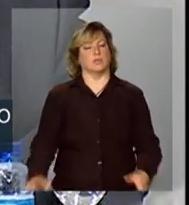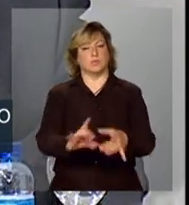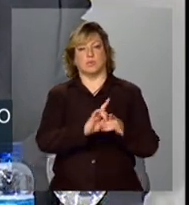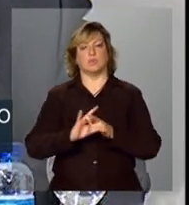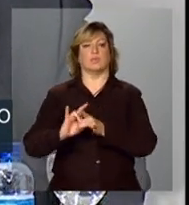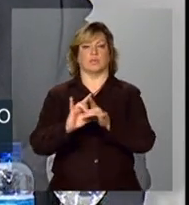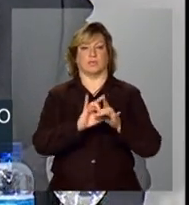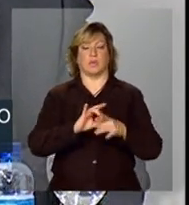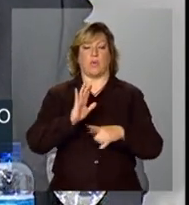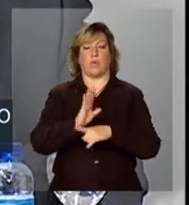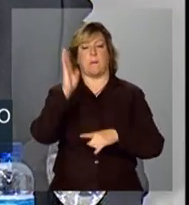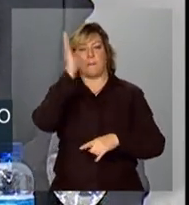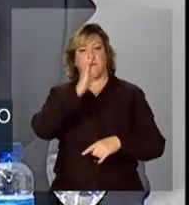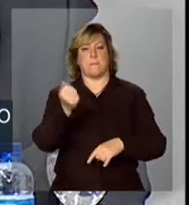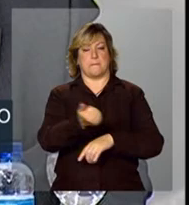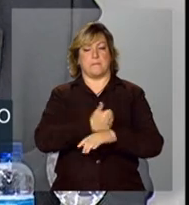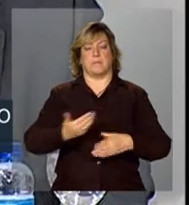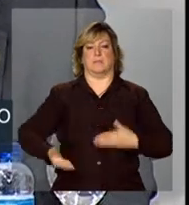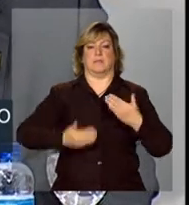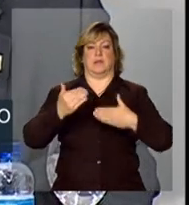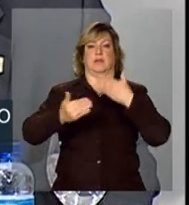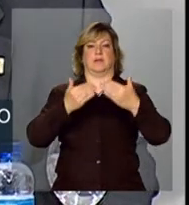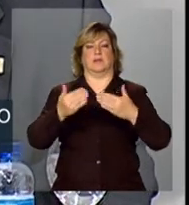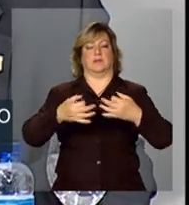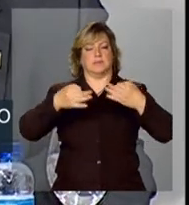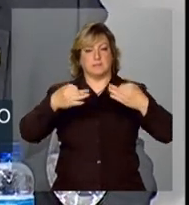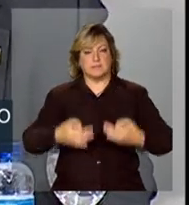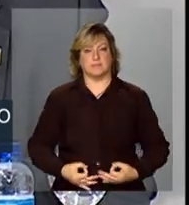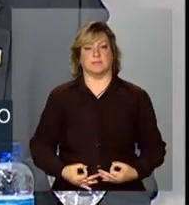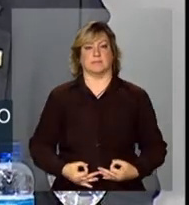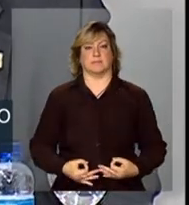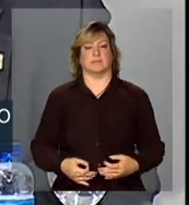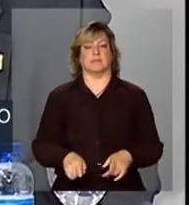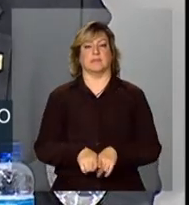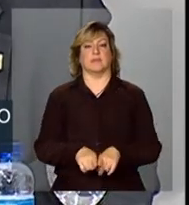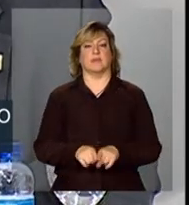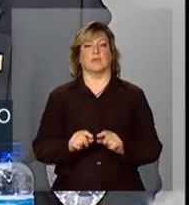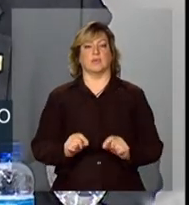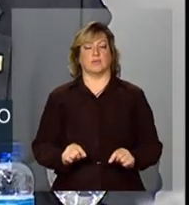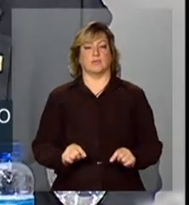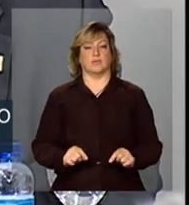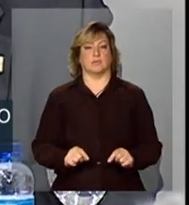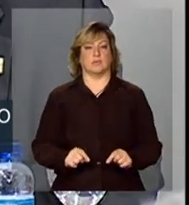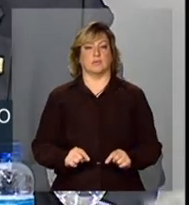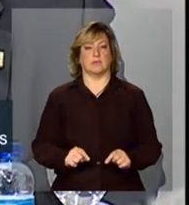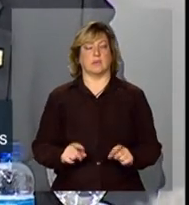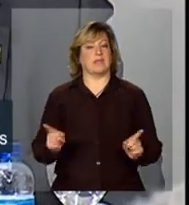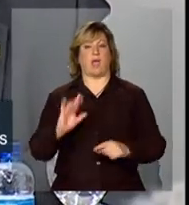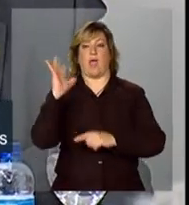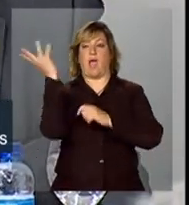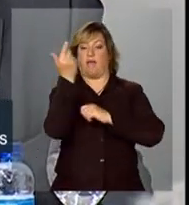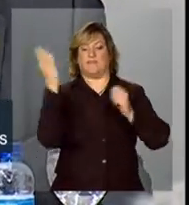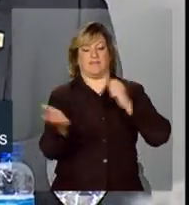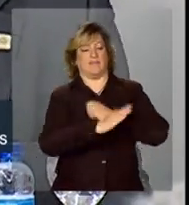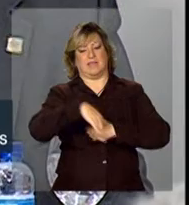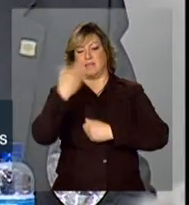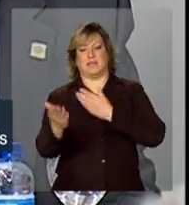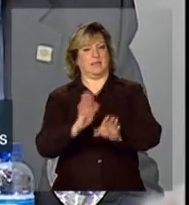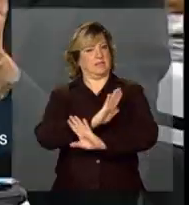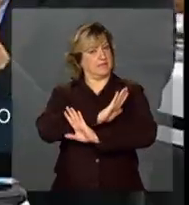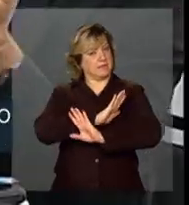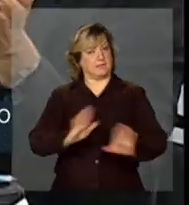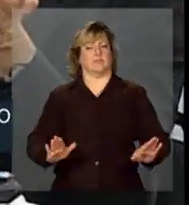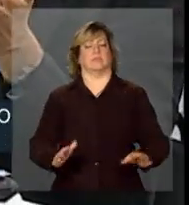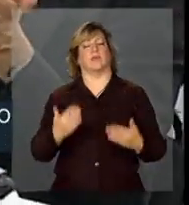dadas por um Brasil melhor e um Brasil mais correto e que não desfloreste. Obrigado.